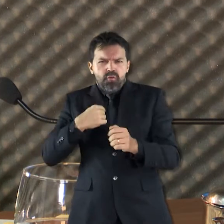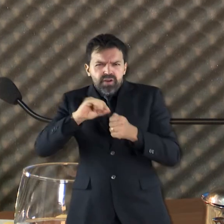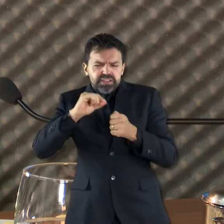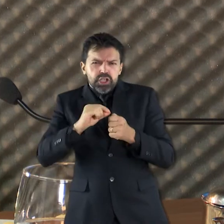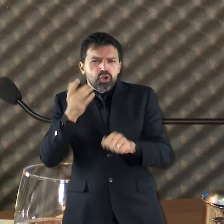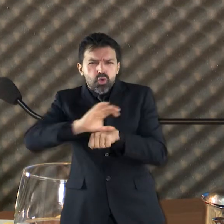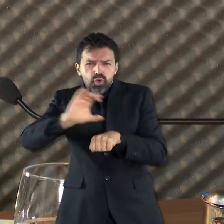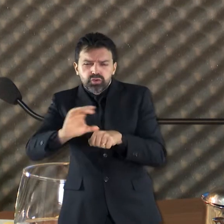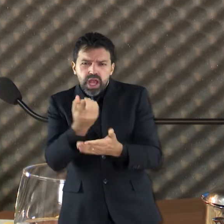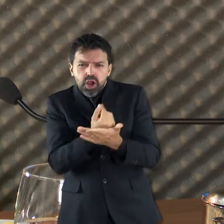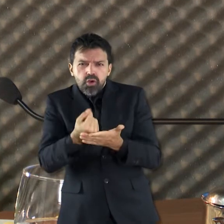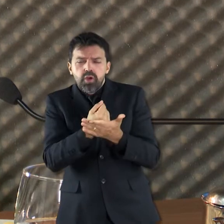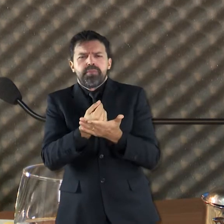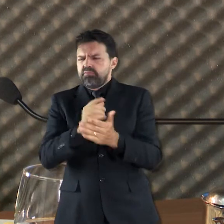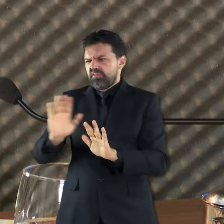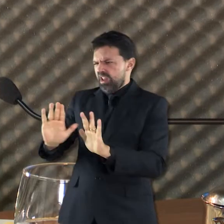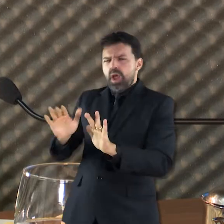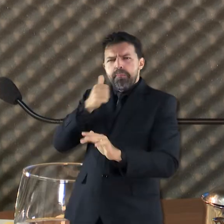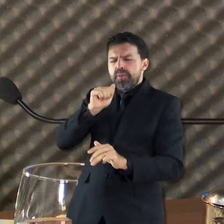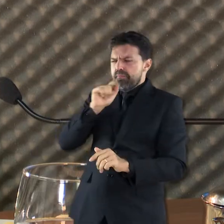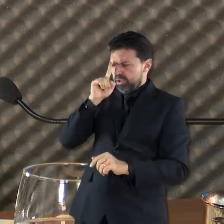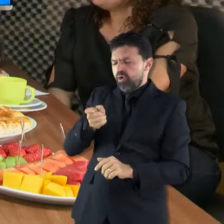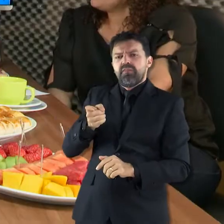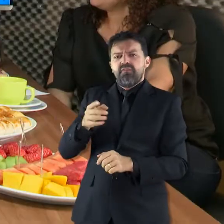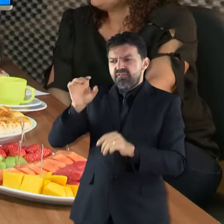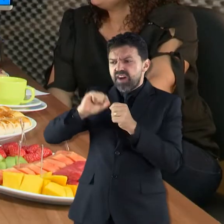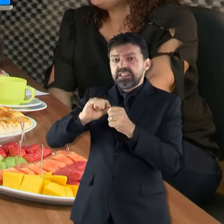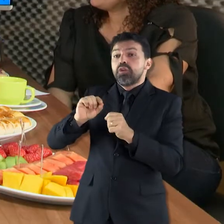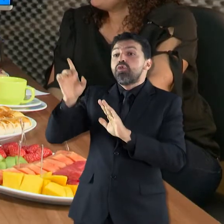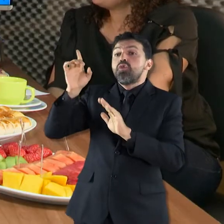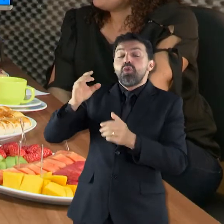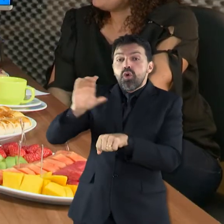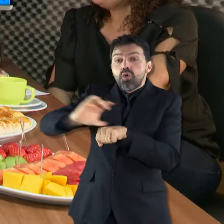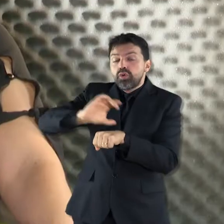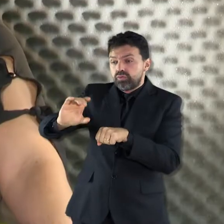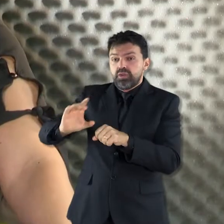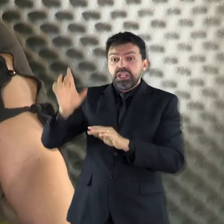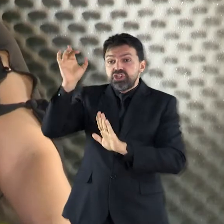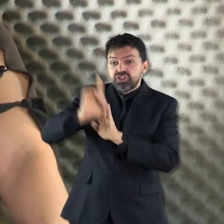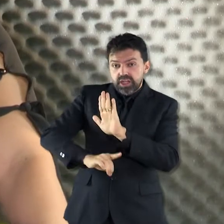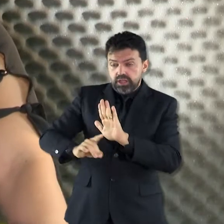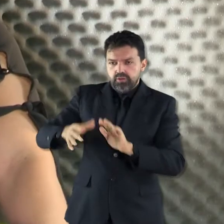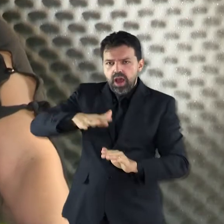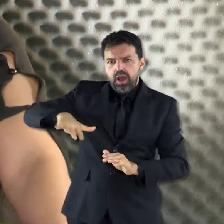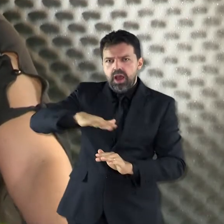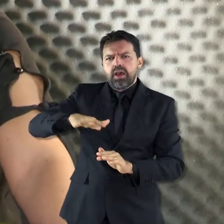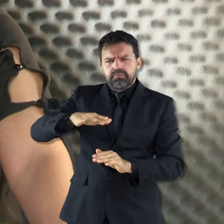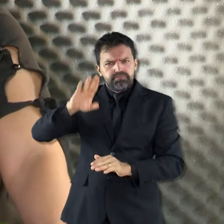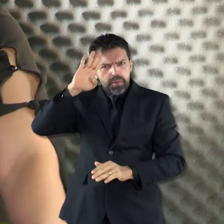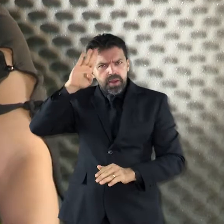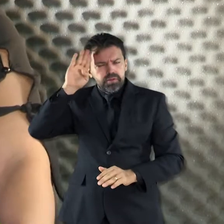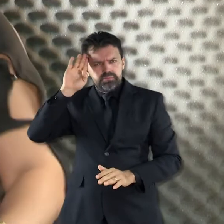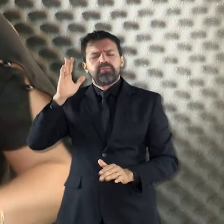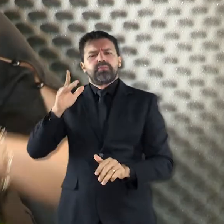filho, faça direito que tem mais oportunidade. Isso, e ela acertou em cheio, né? Direito teve bastante oportunidade na sua vida, né? Passou em vários